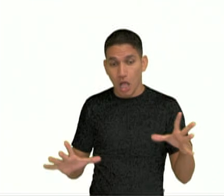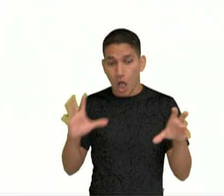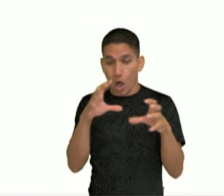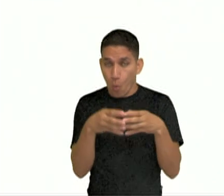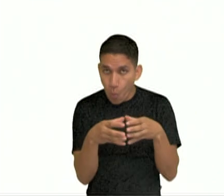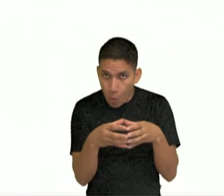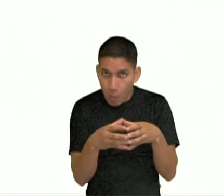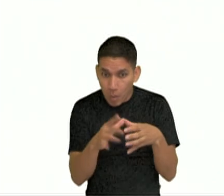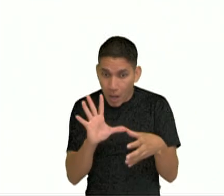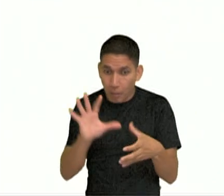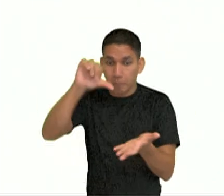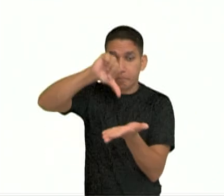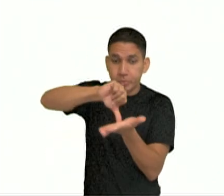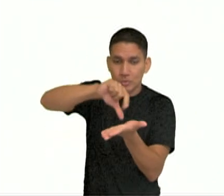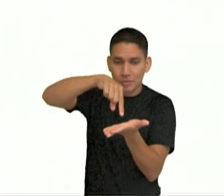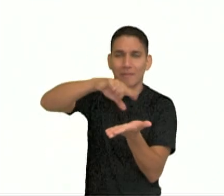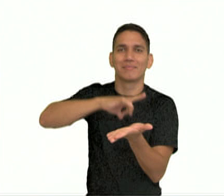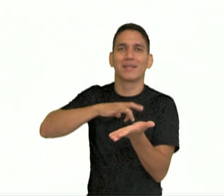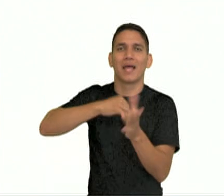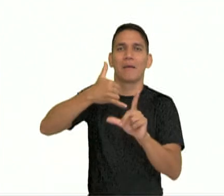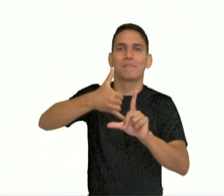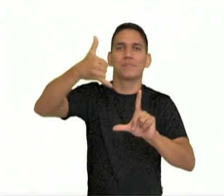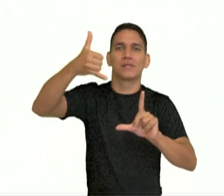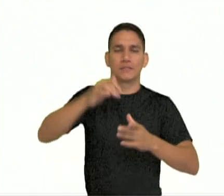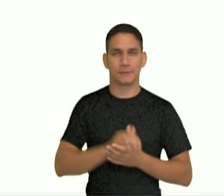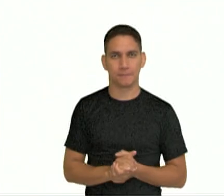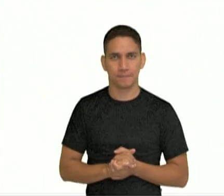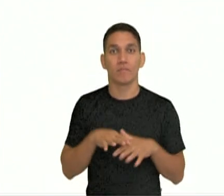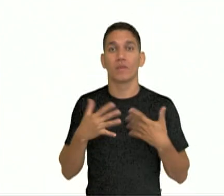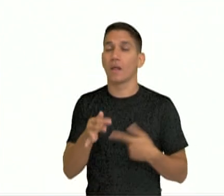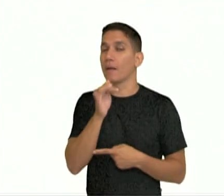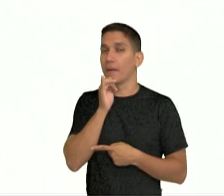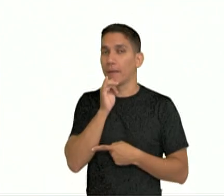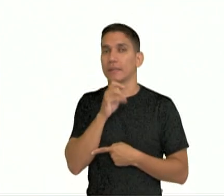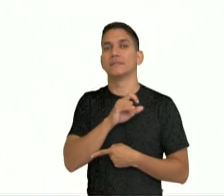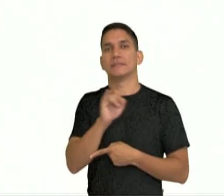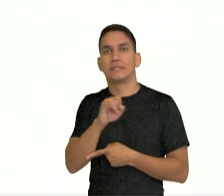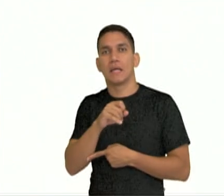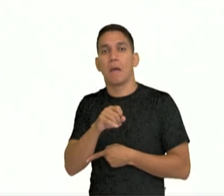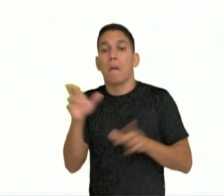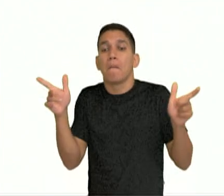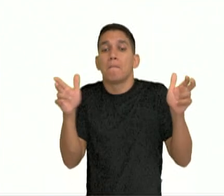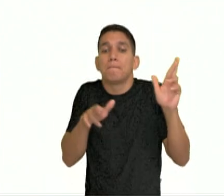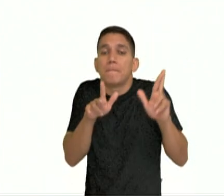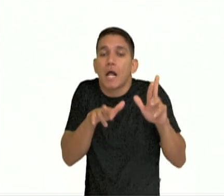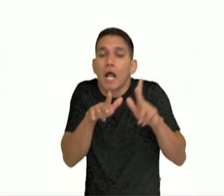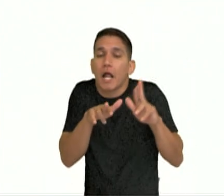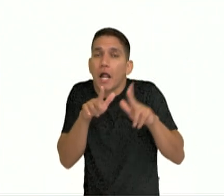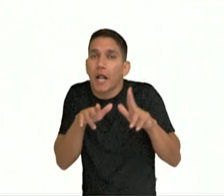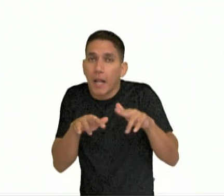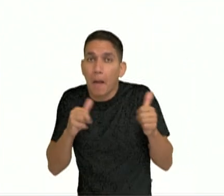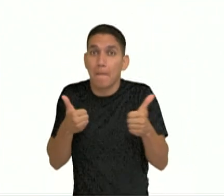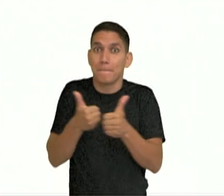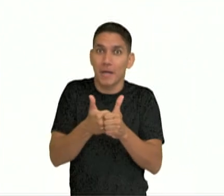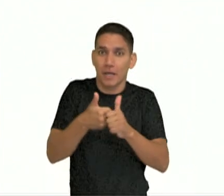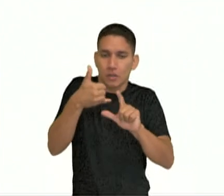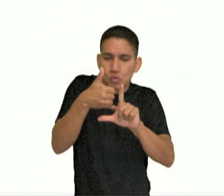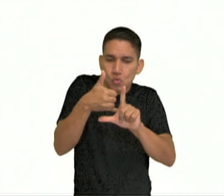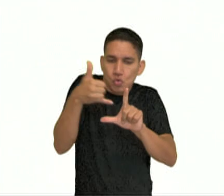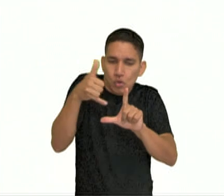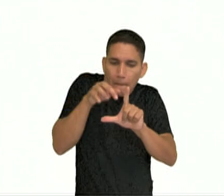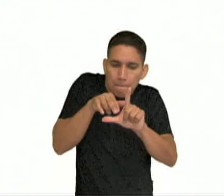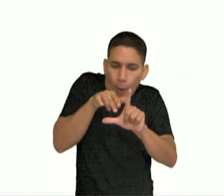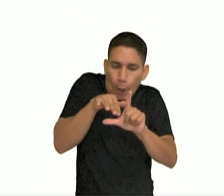do valor central, ou seja, da nossa média. Quanto menor for a variância, mais próximo os valores estarão